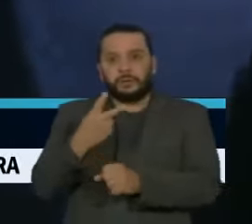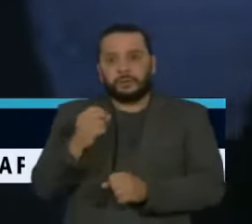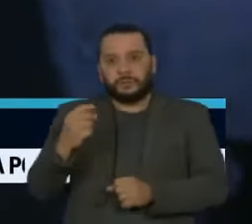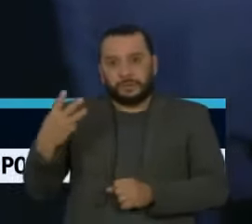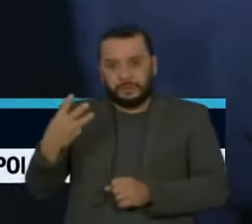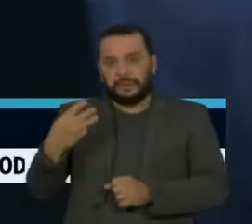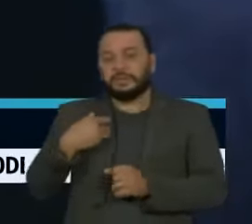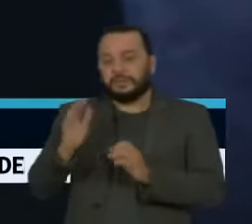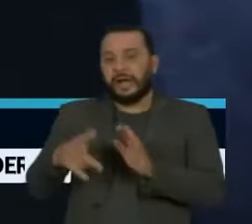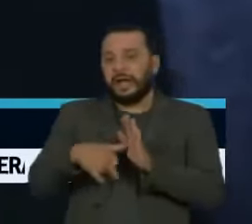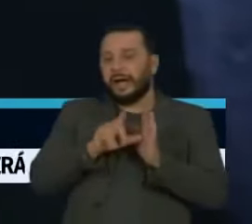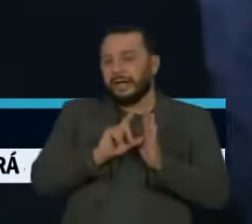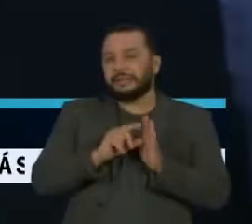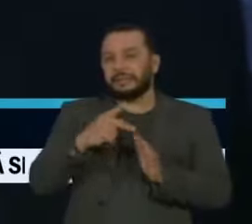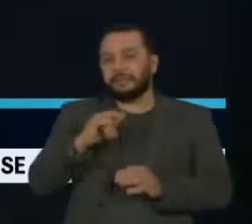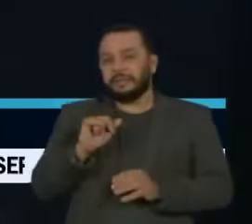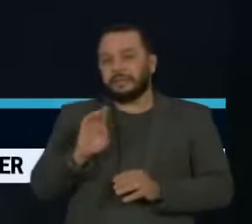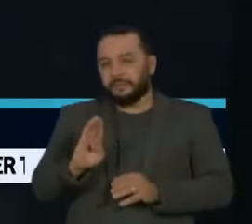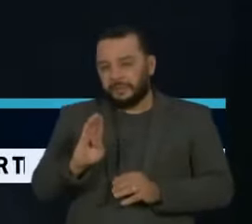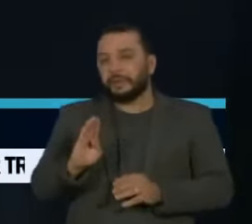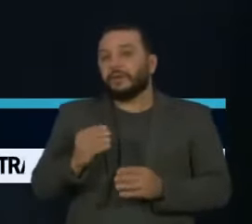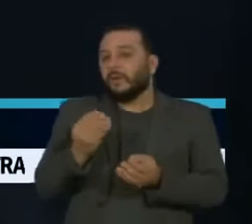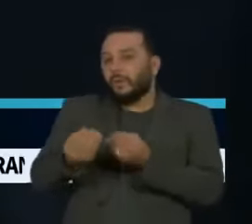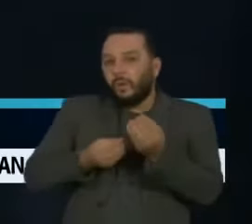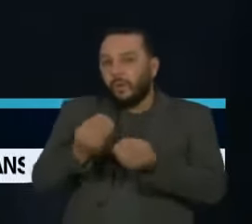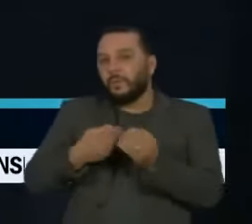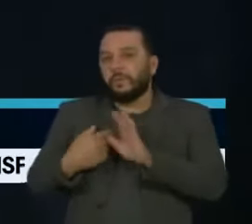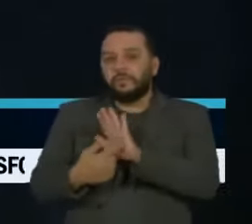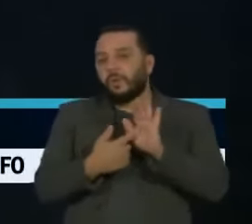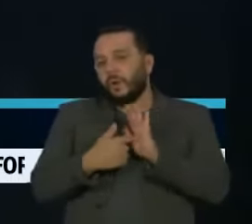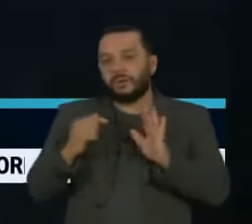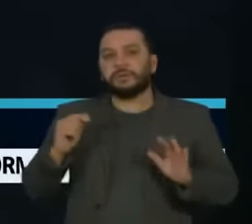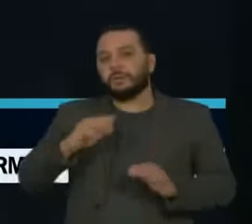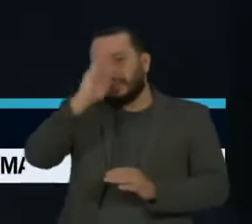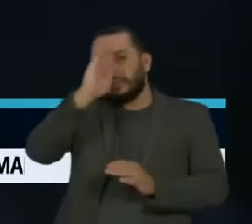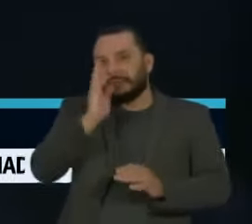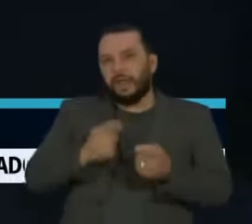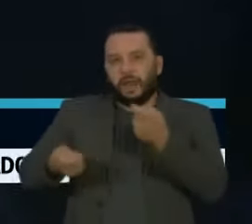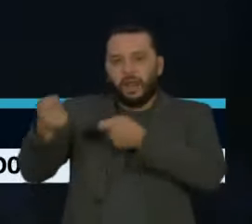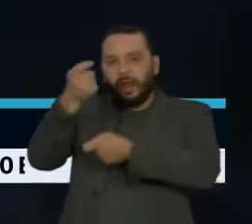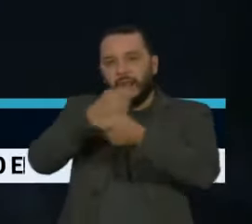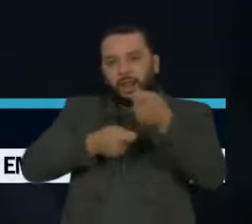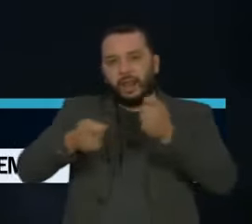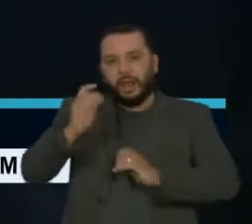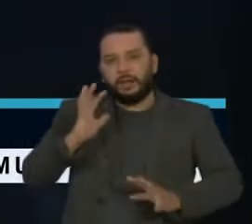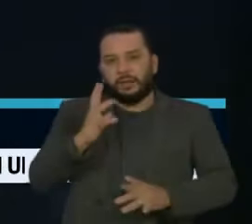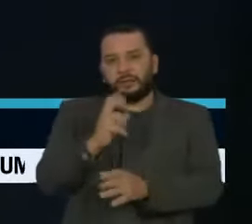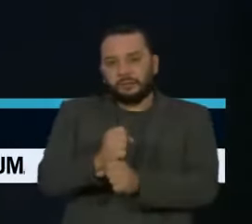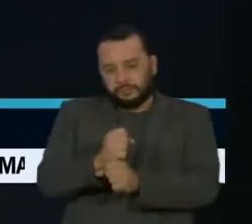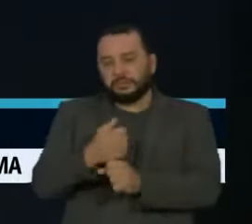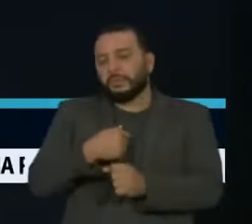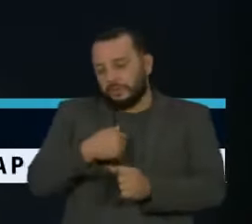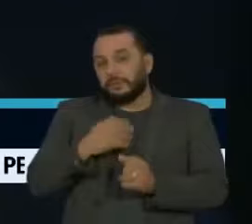prévia do PIB, o Produto Interno Bruto, que mede as riquezas produzidas pelo país e que vai ser divulgado pelo IBGE no dia 1º